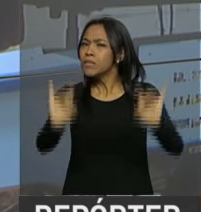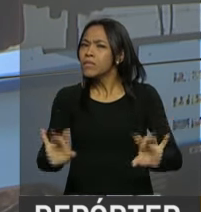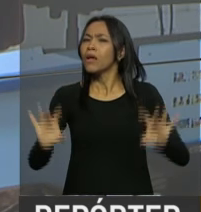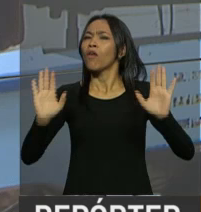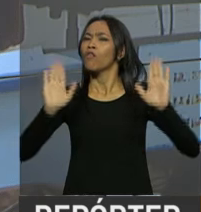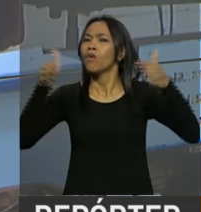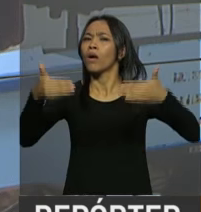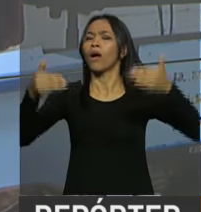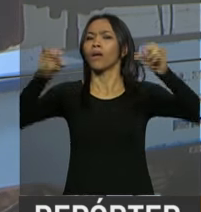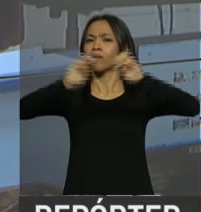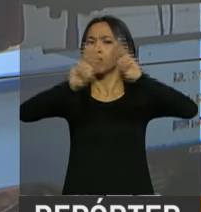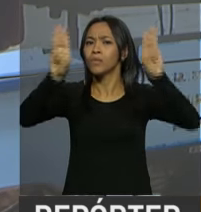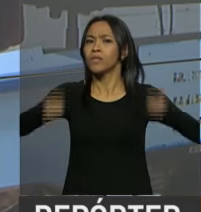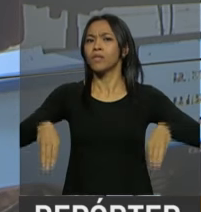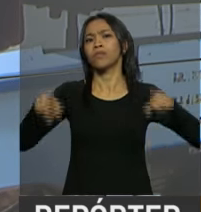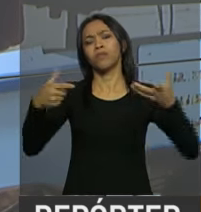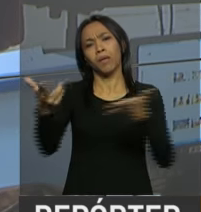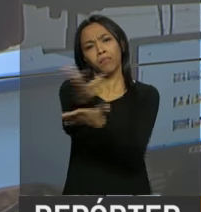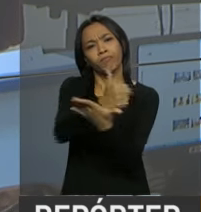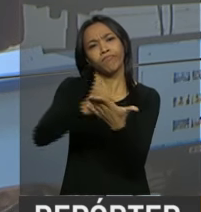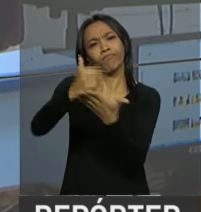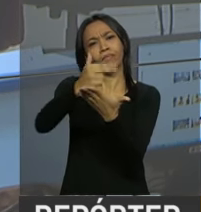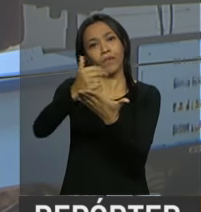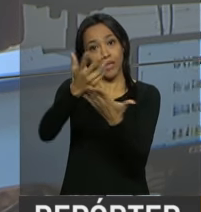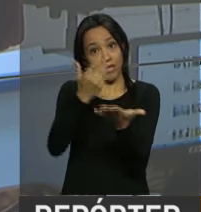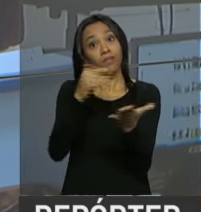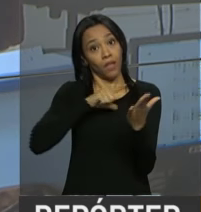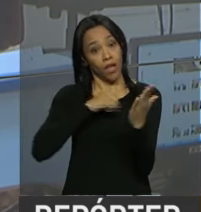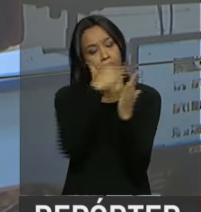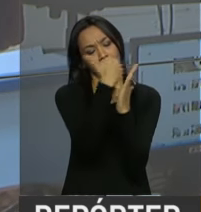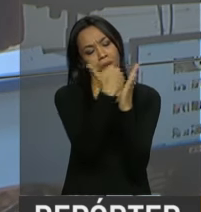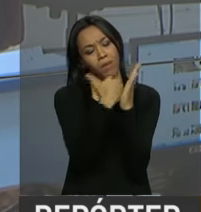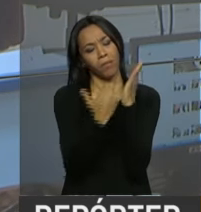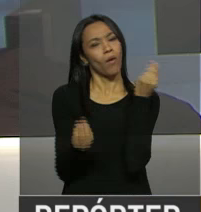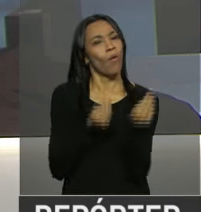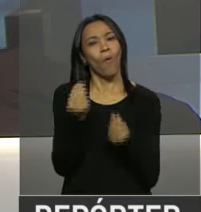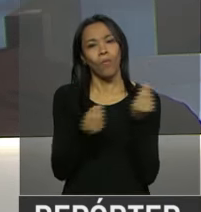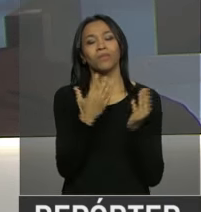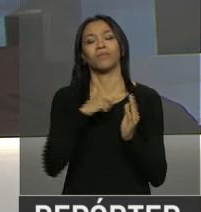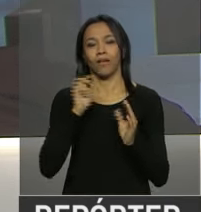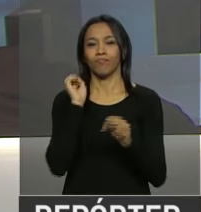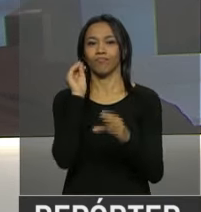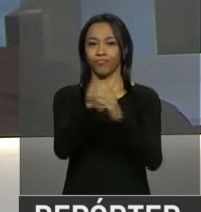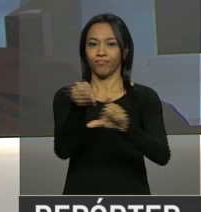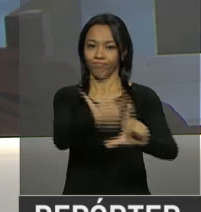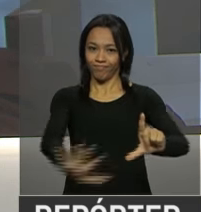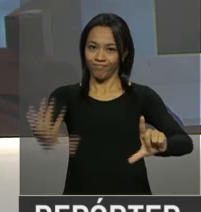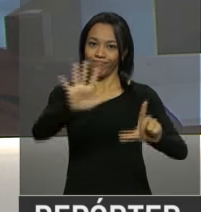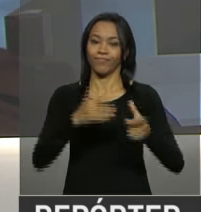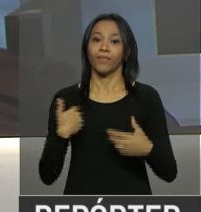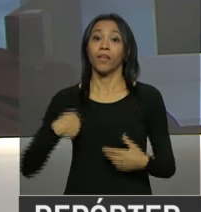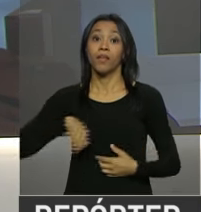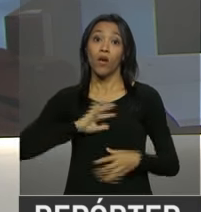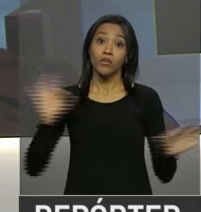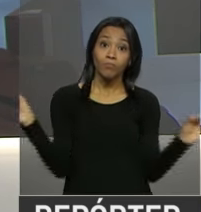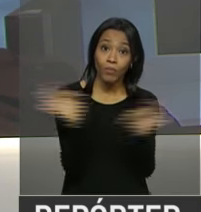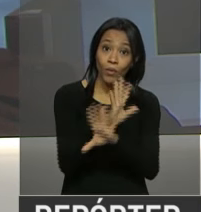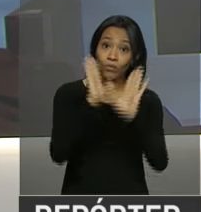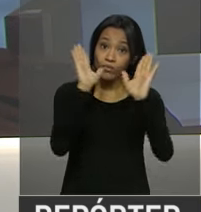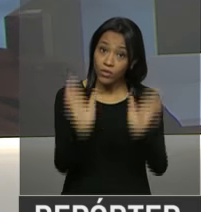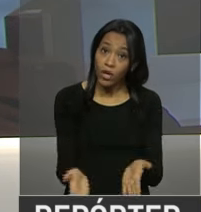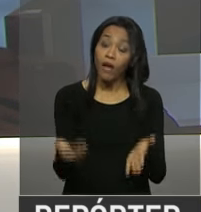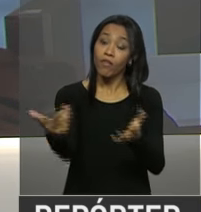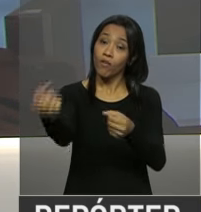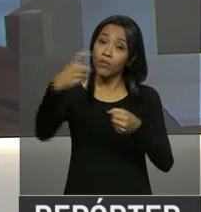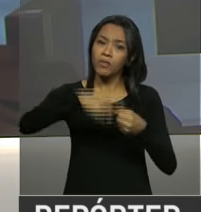e paisagens culturais. O guia da programação já está na página do Ibram. Nós ficamos por aqui, voltamos a